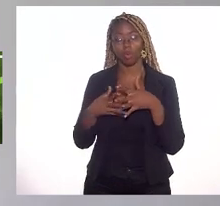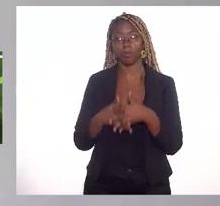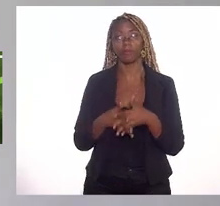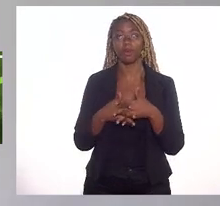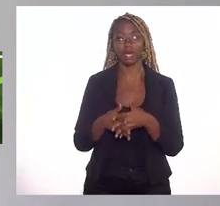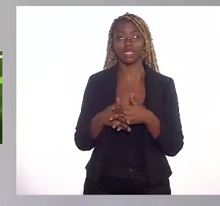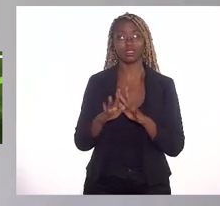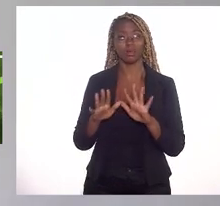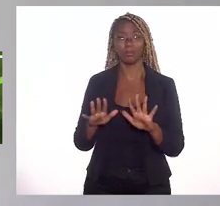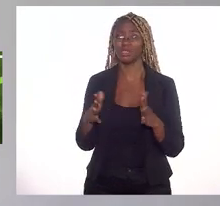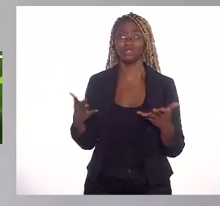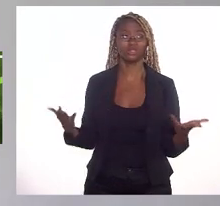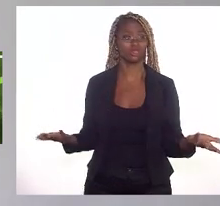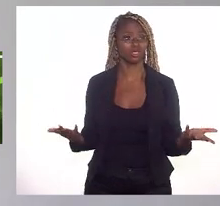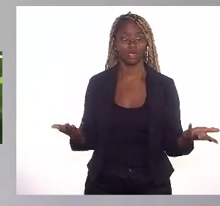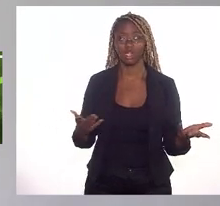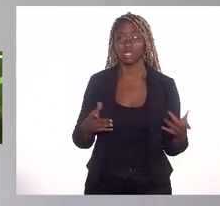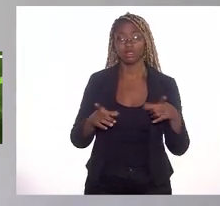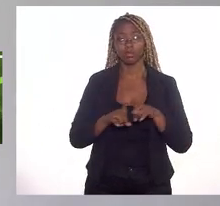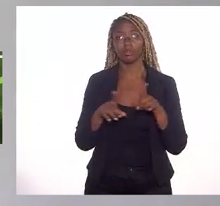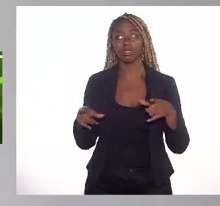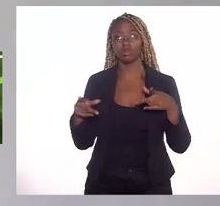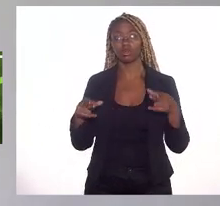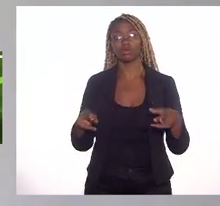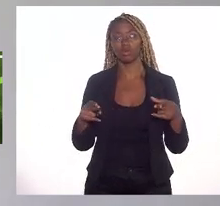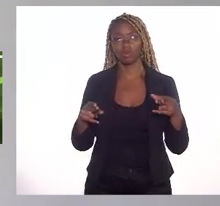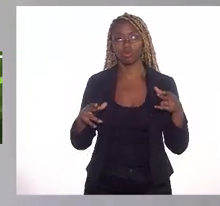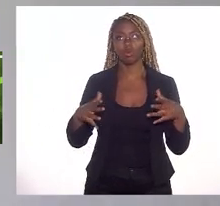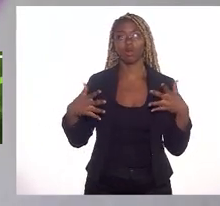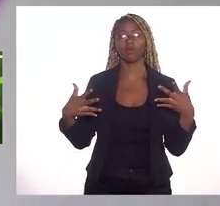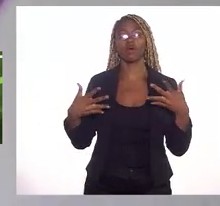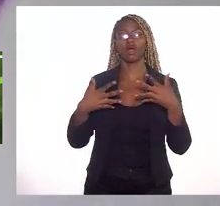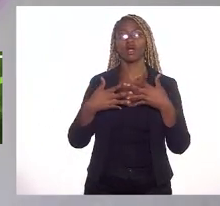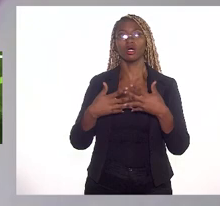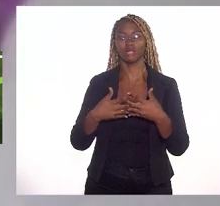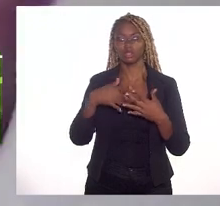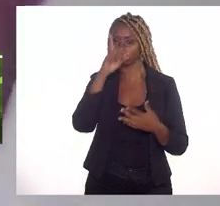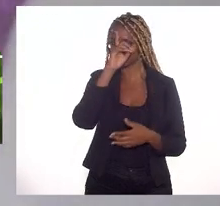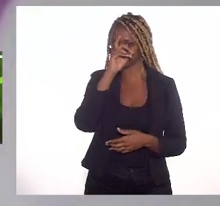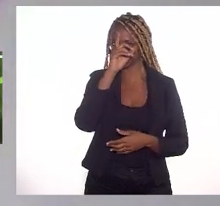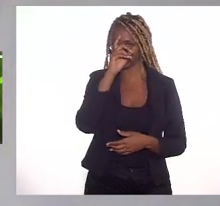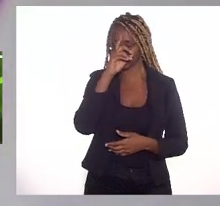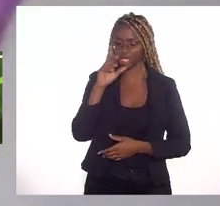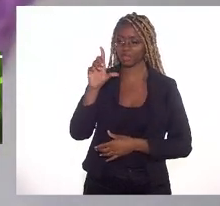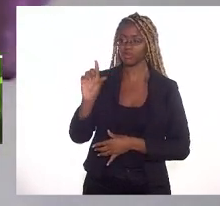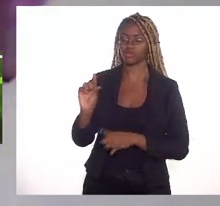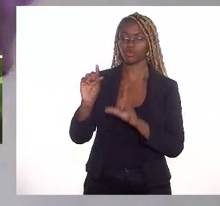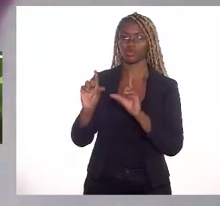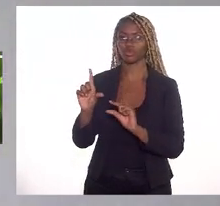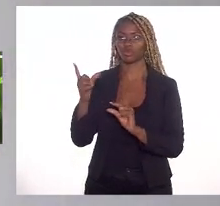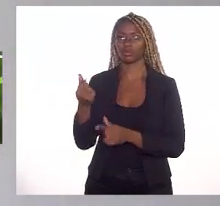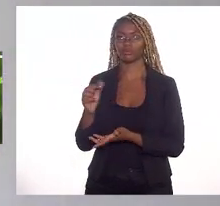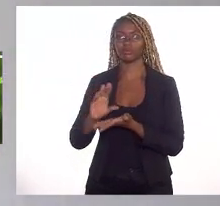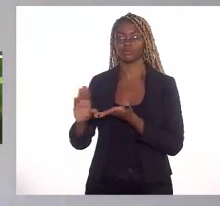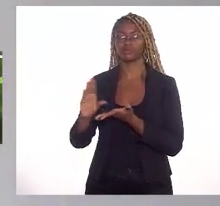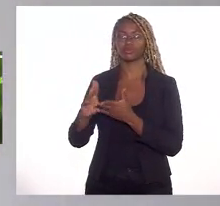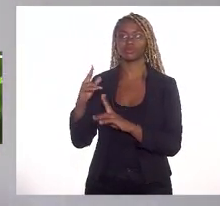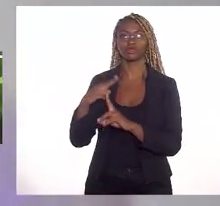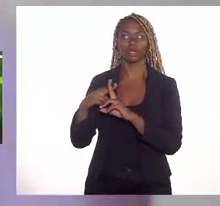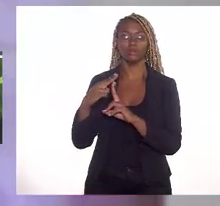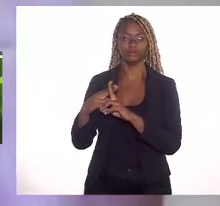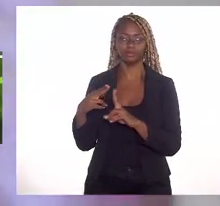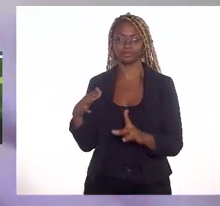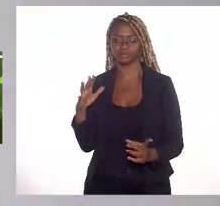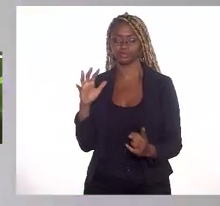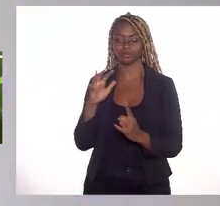resto, a rede hospitalar pública no Brasil, um processo temerário de subfinanciamento do SUS, o que afeta